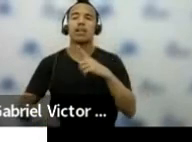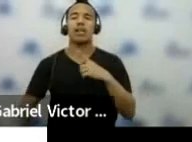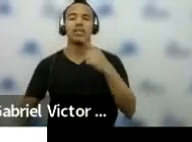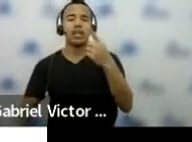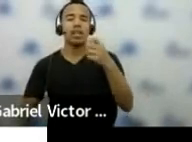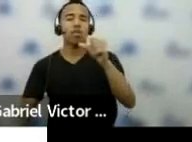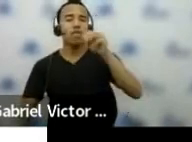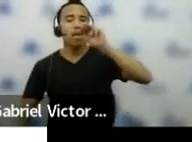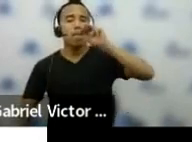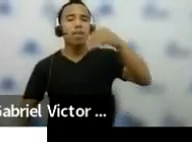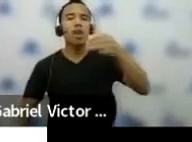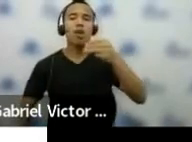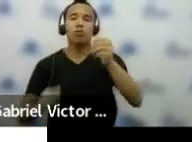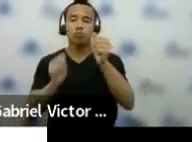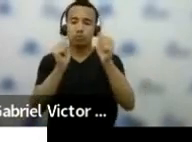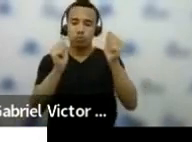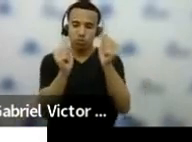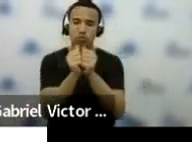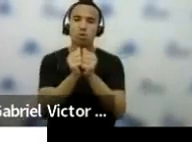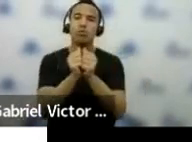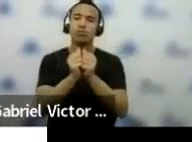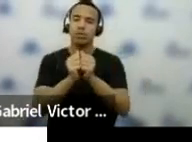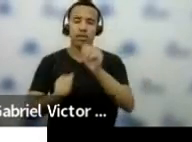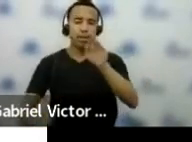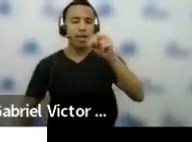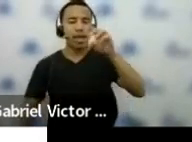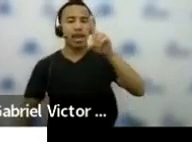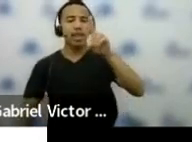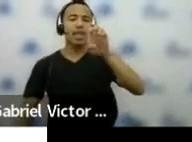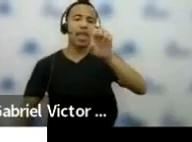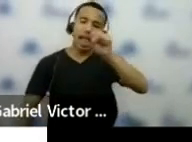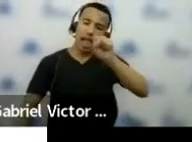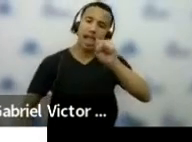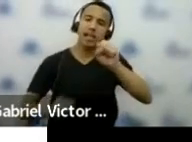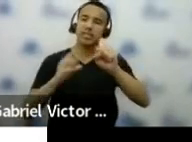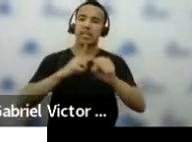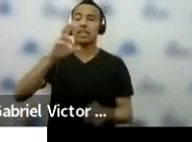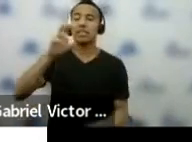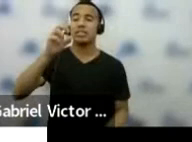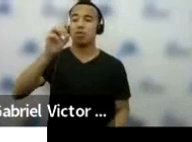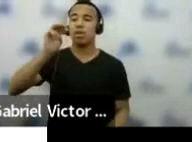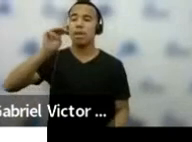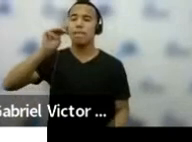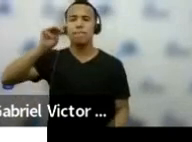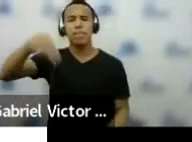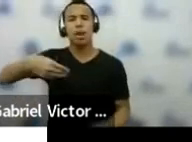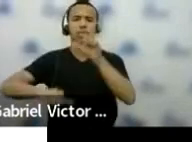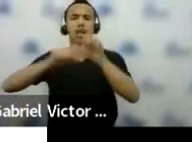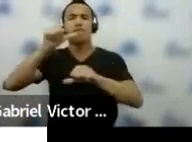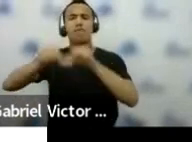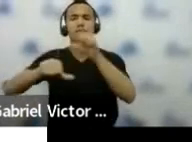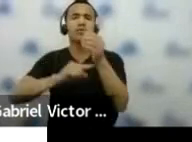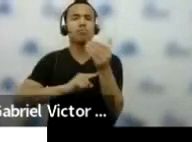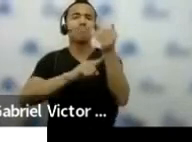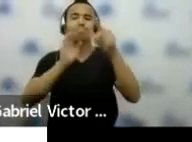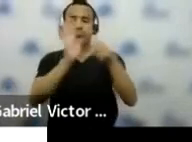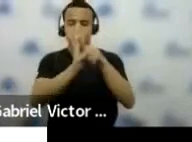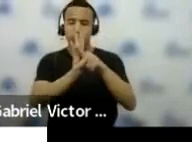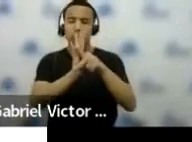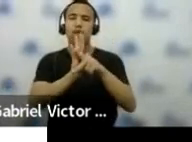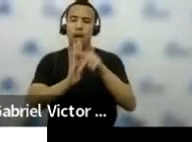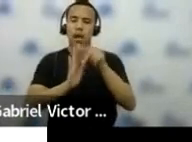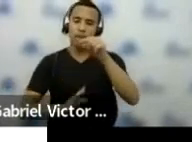reais com o BNDES, temos aí, são 50 milhões para transformação digital, então é recurso que pega, o que